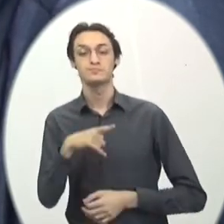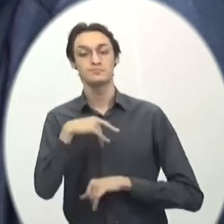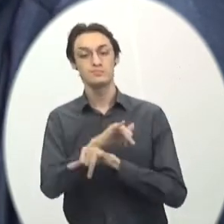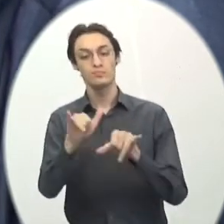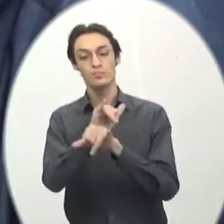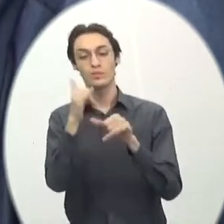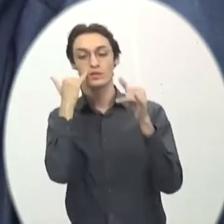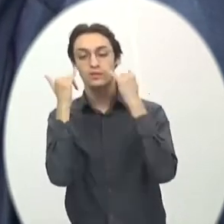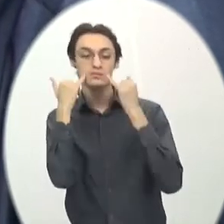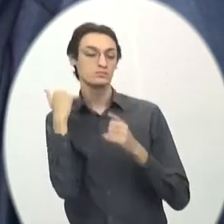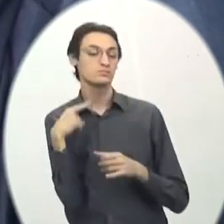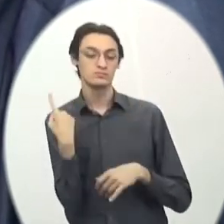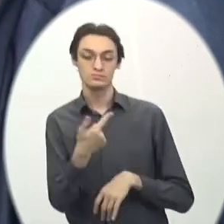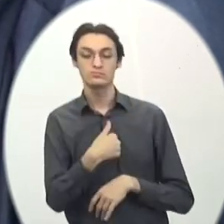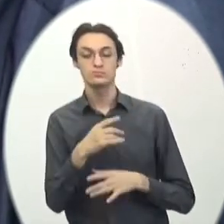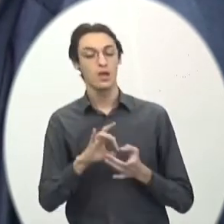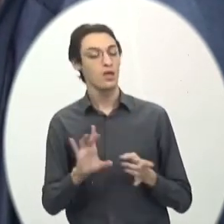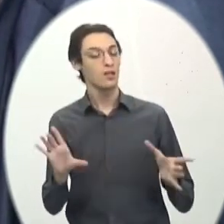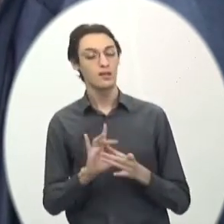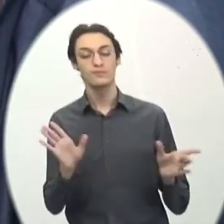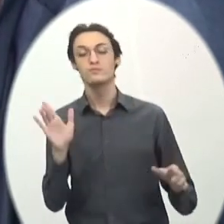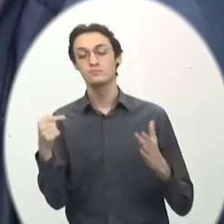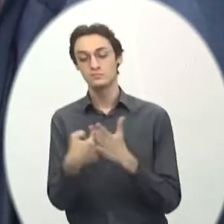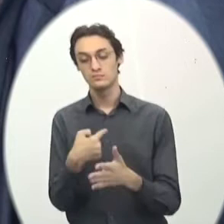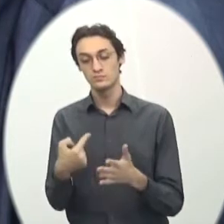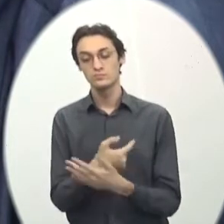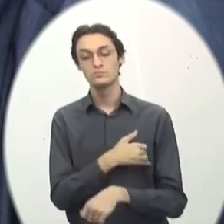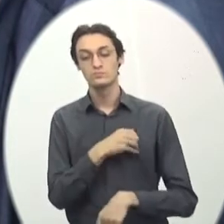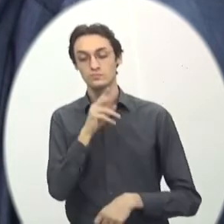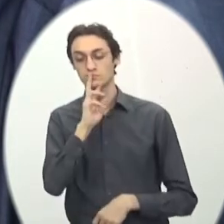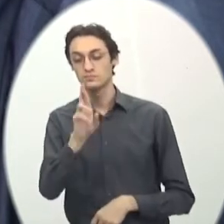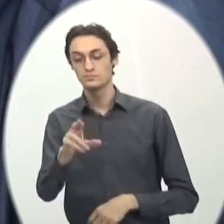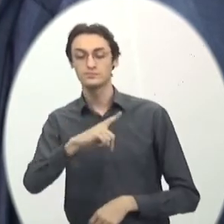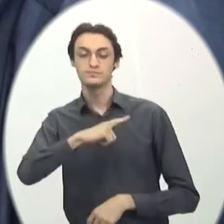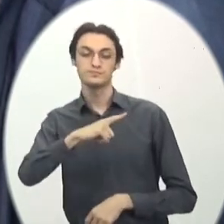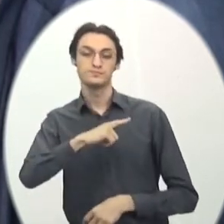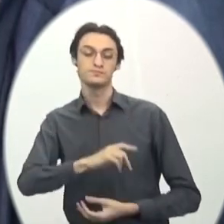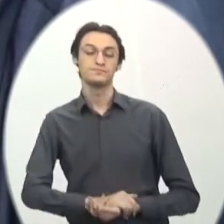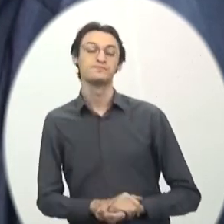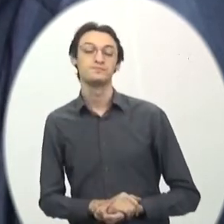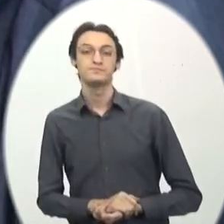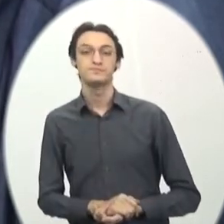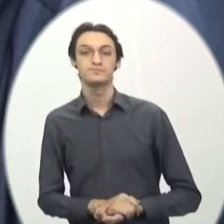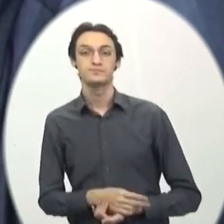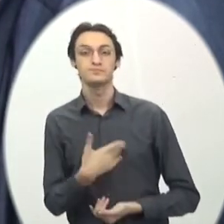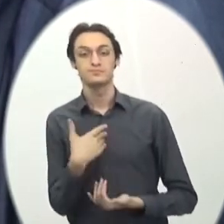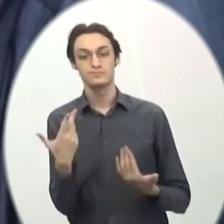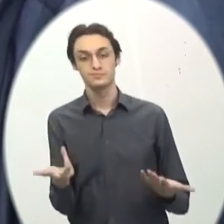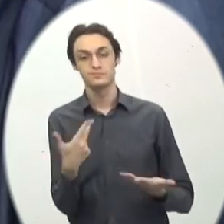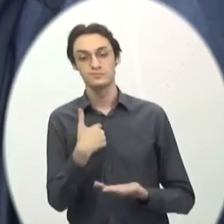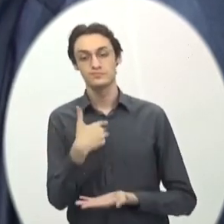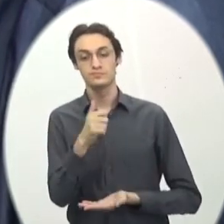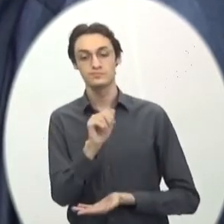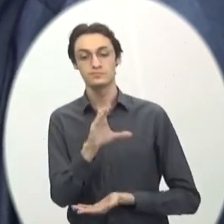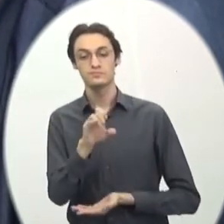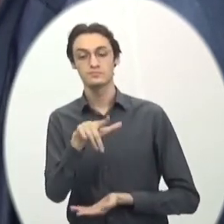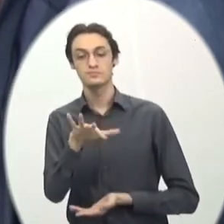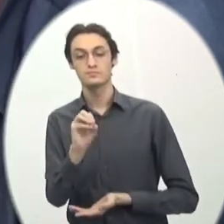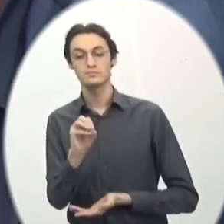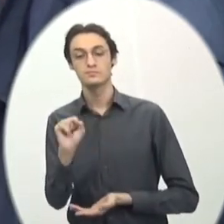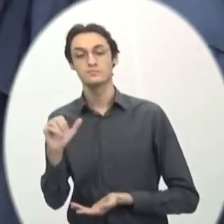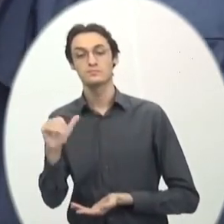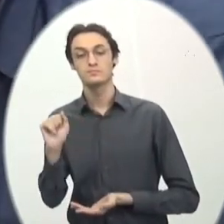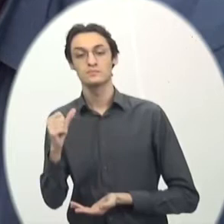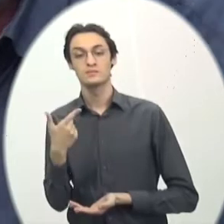nos colocamos à disposição para quaisquer outros esclarecimentos que se fizerem necessários. Atenciosamente, a Célio Cajagrande,